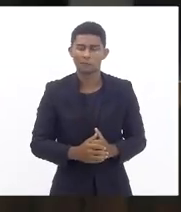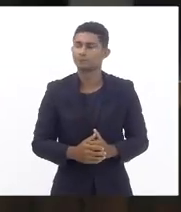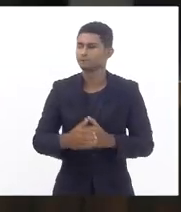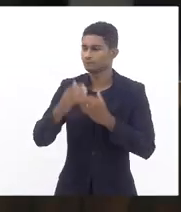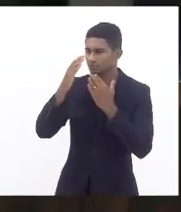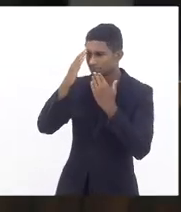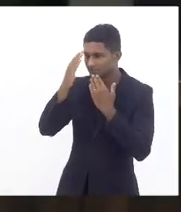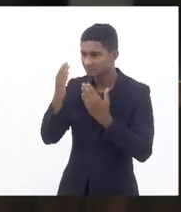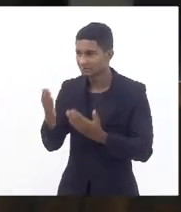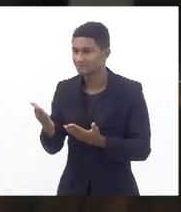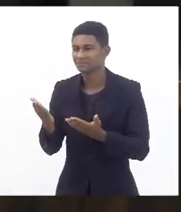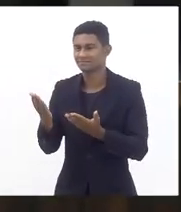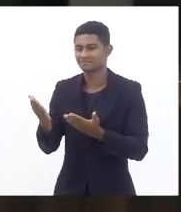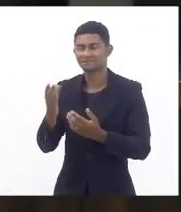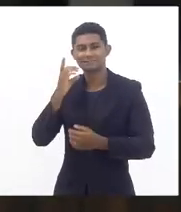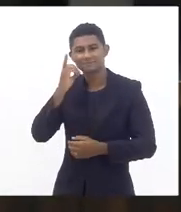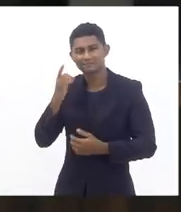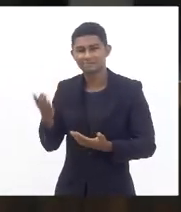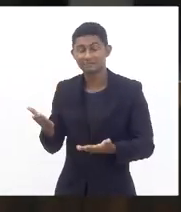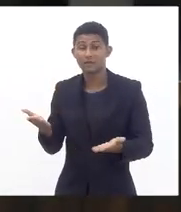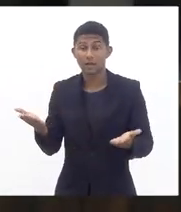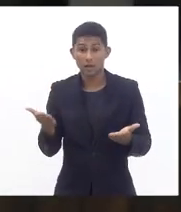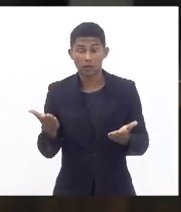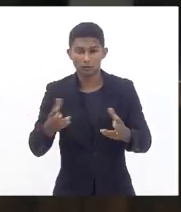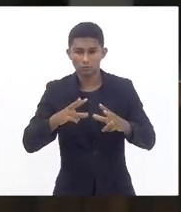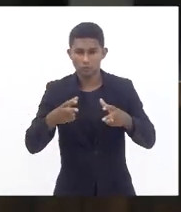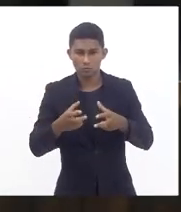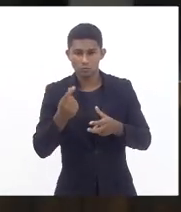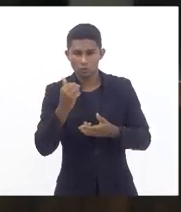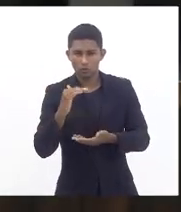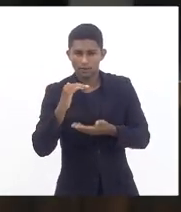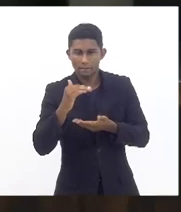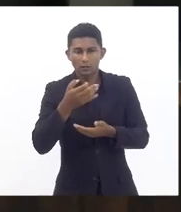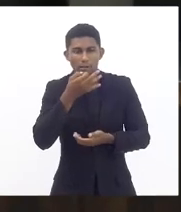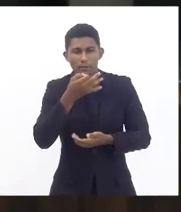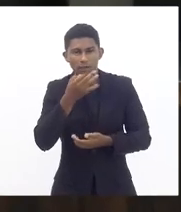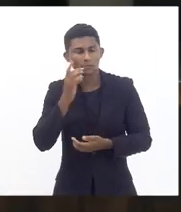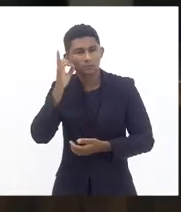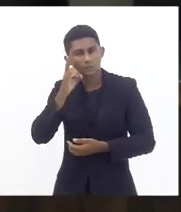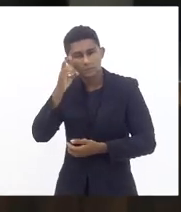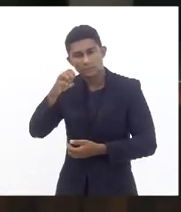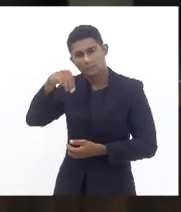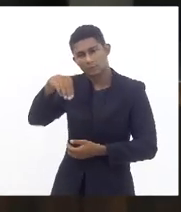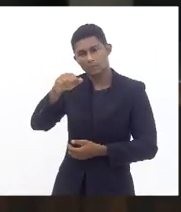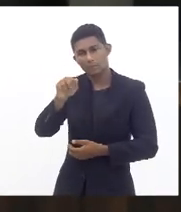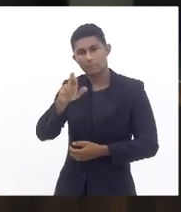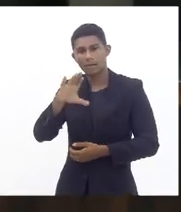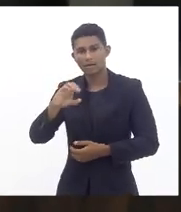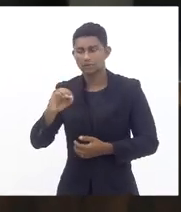Obrigado, deputada Marta Rocha. Pela Comissão de Orçamento, deputado Márcio Canella.